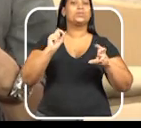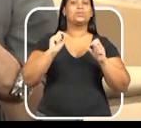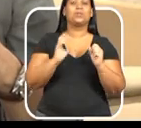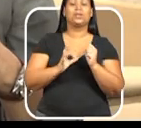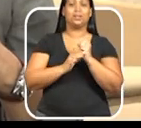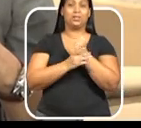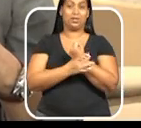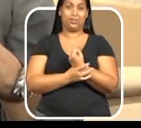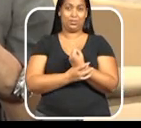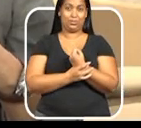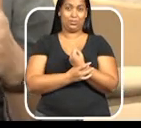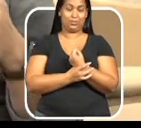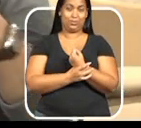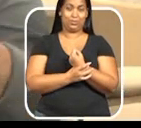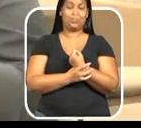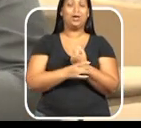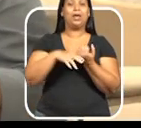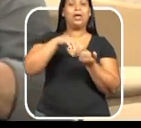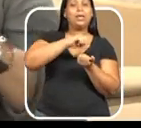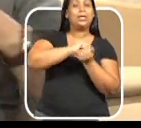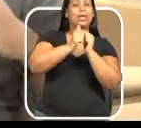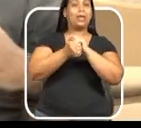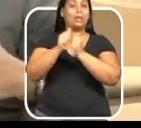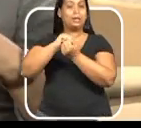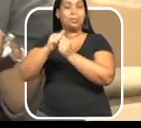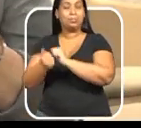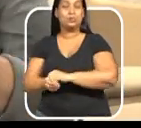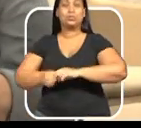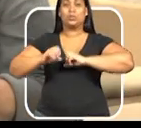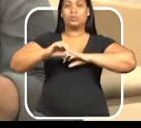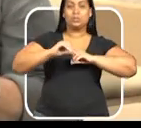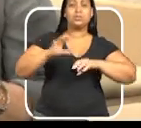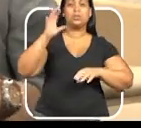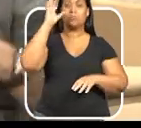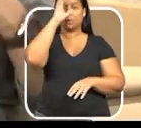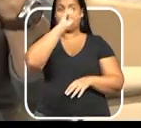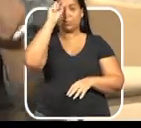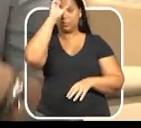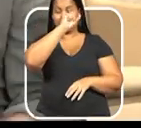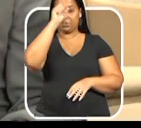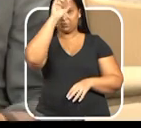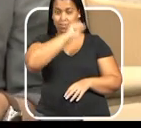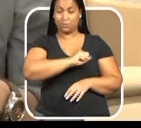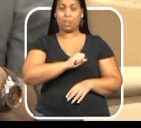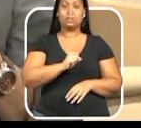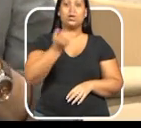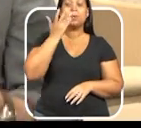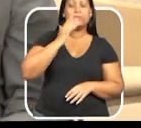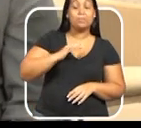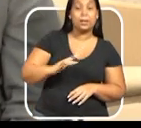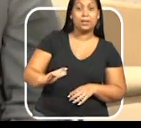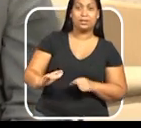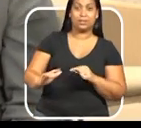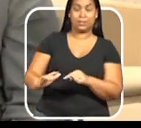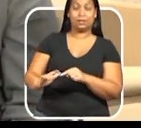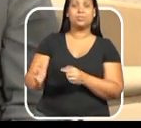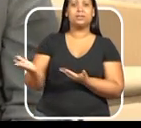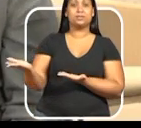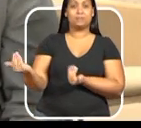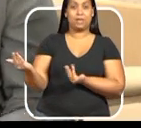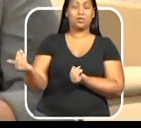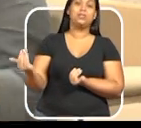garantia, né, e adaptações de ensino e aprendizagens para crianças e adolescentes